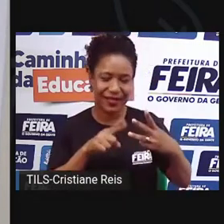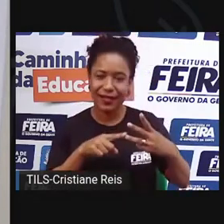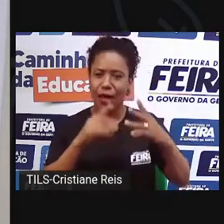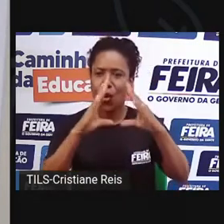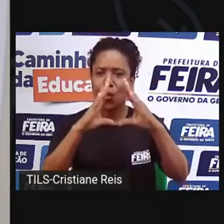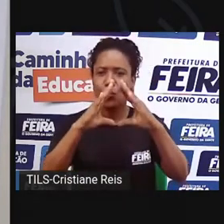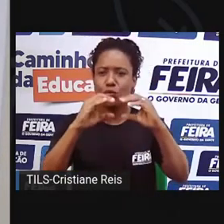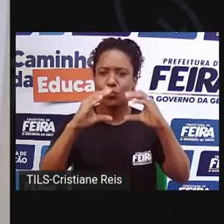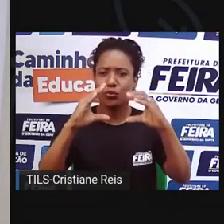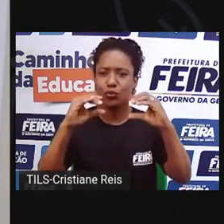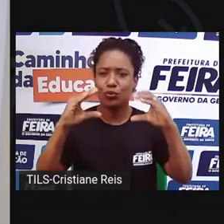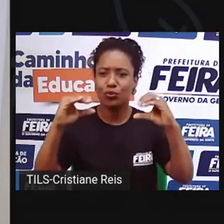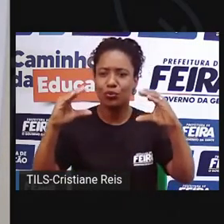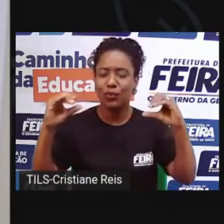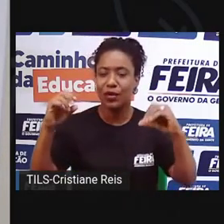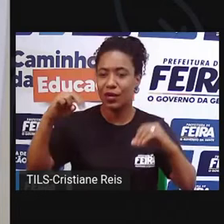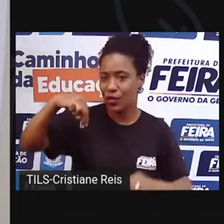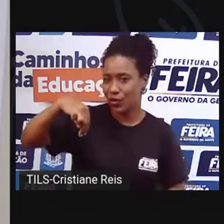Nuvem. Com a letra